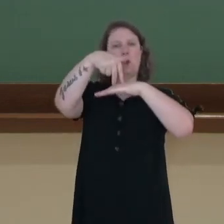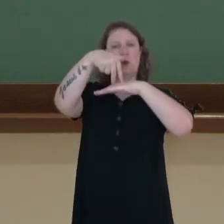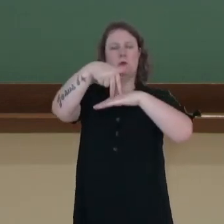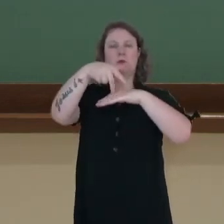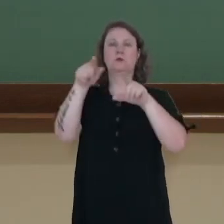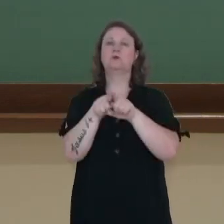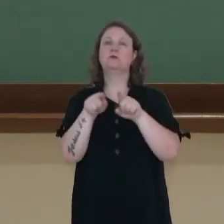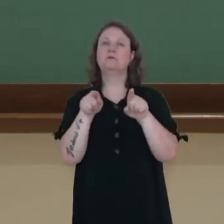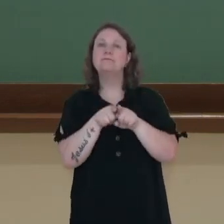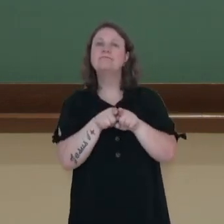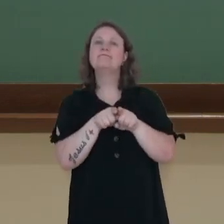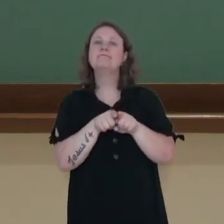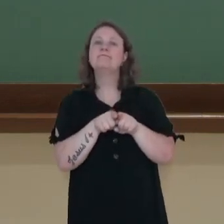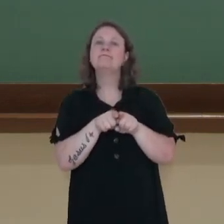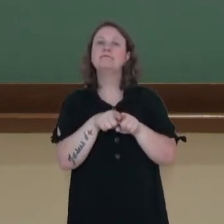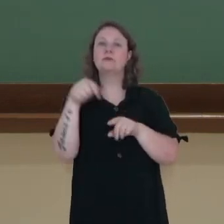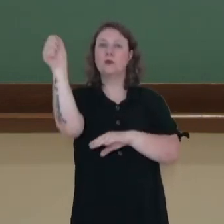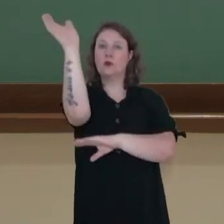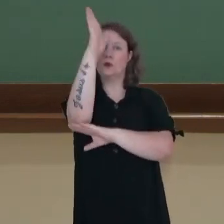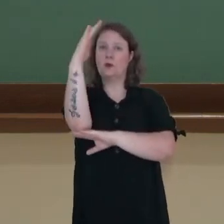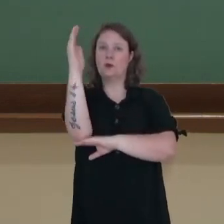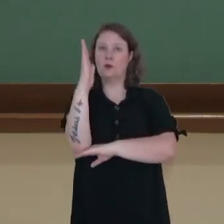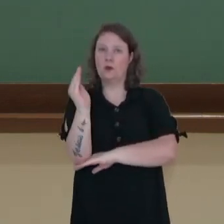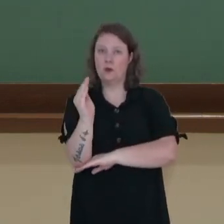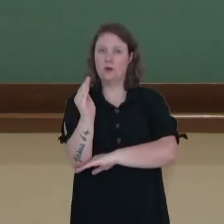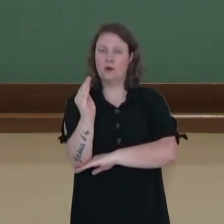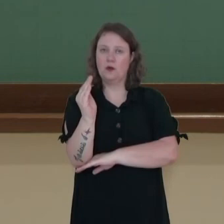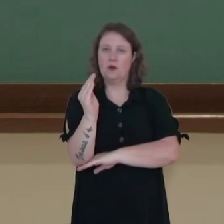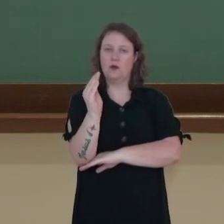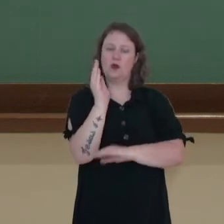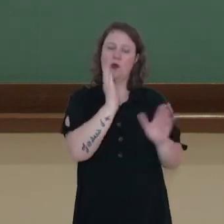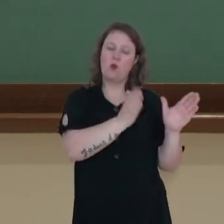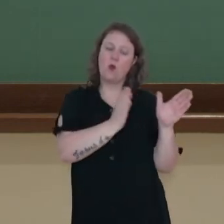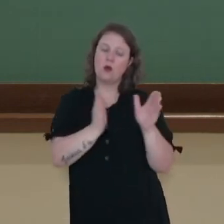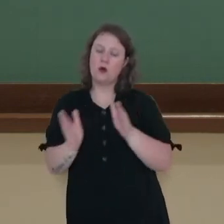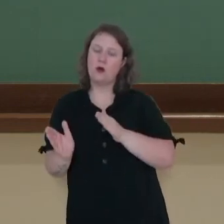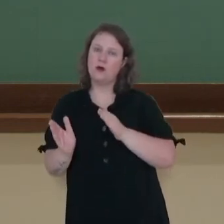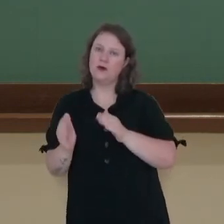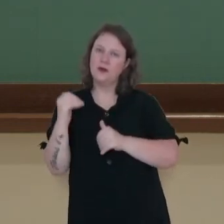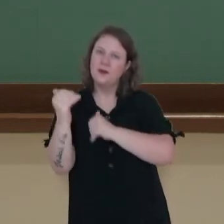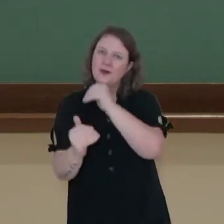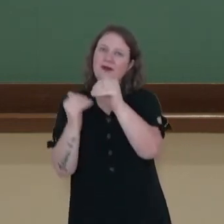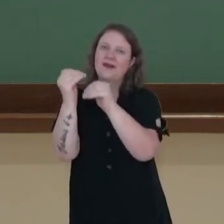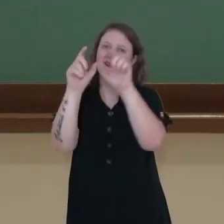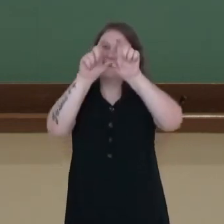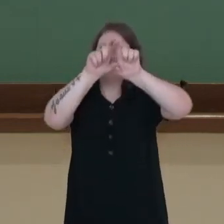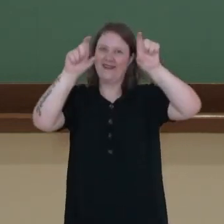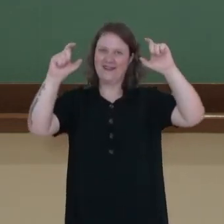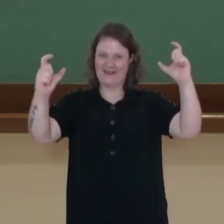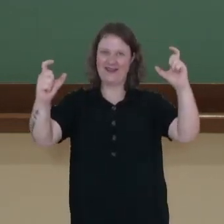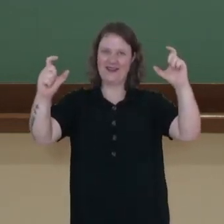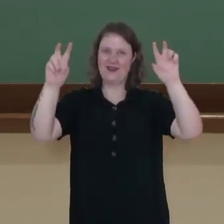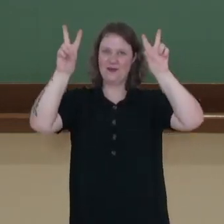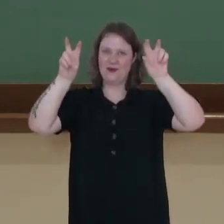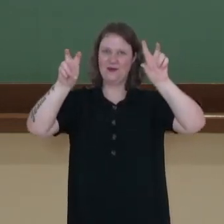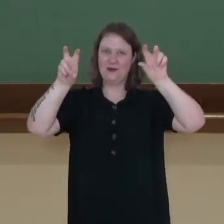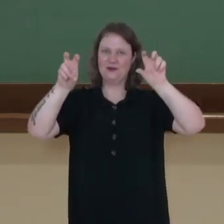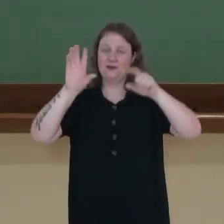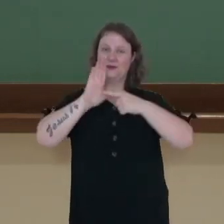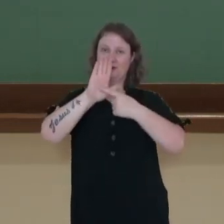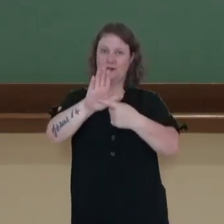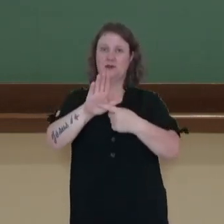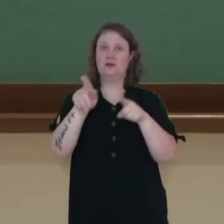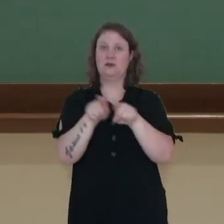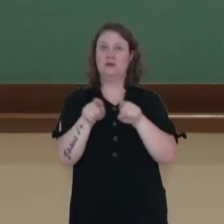positivista que está na nossa bandeira, ordem e progresso, né? E a influência que ele exerce sobre o